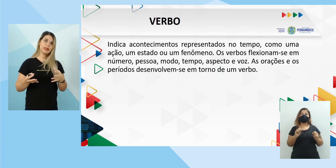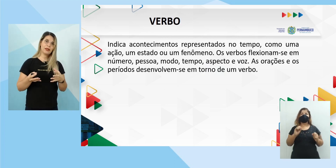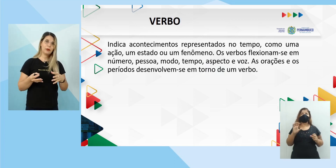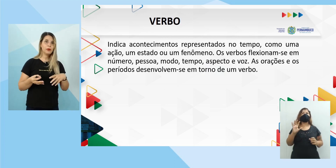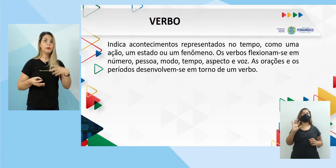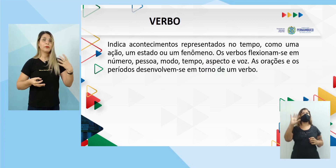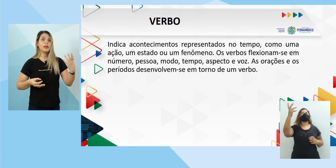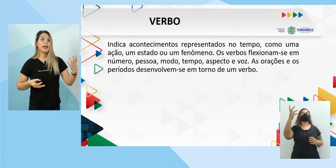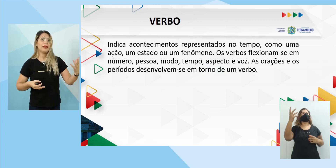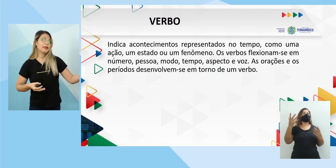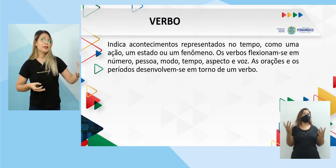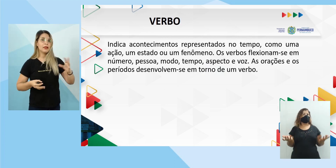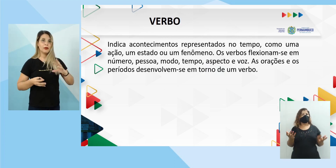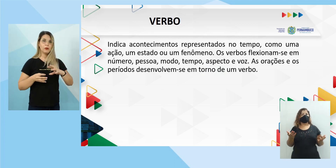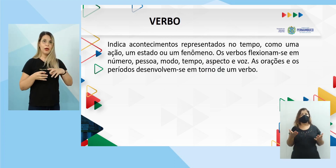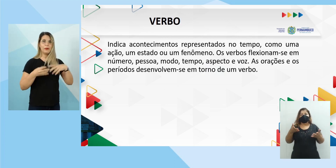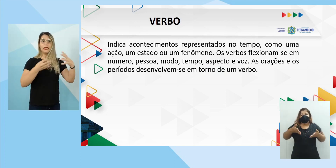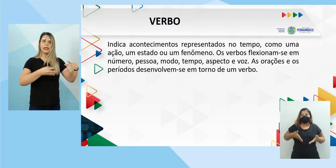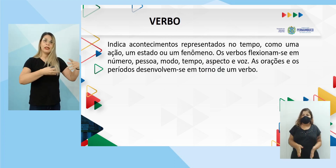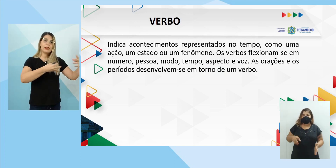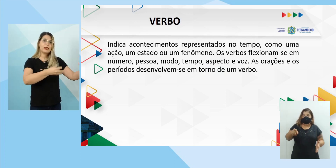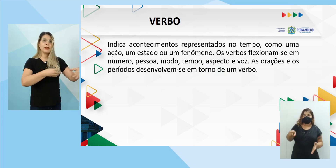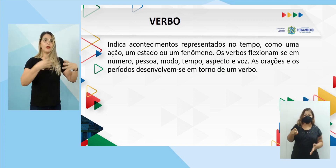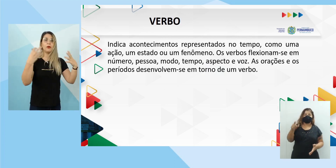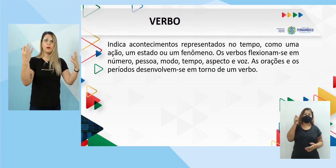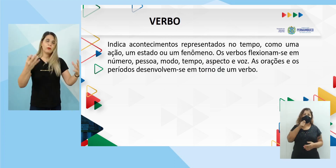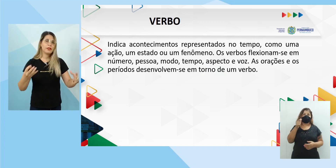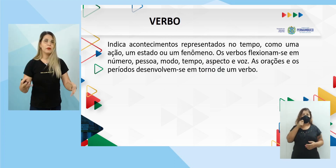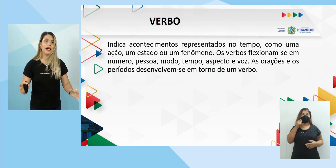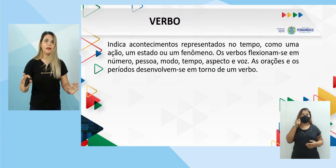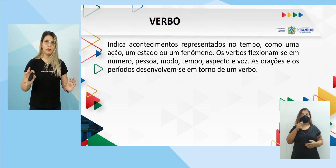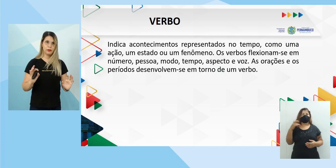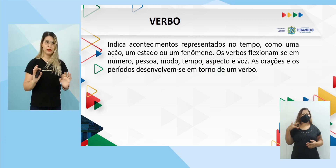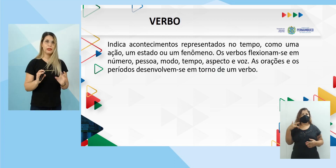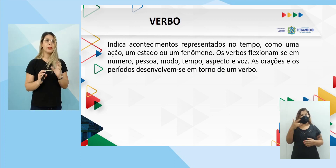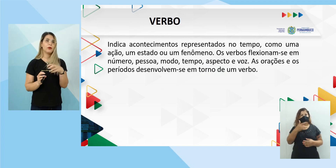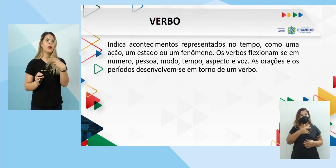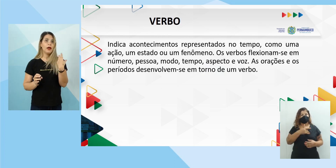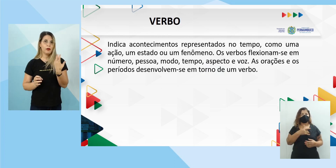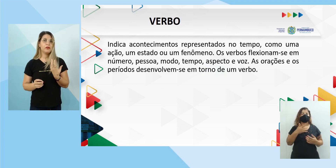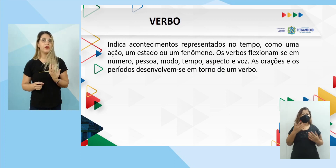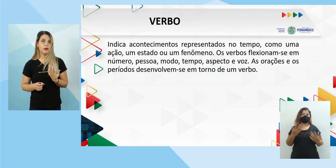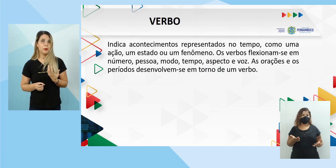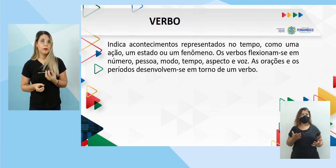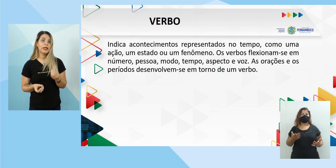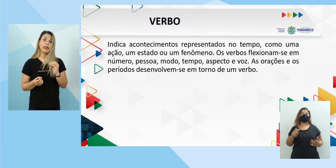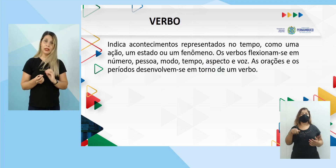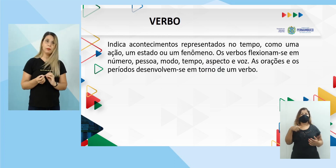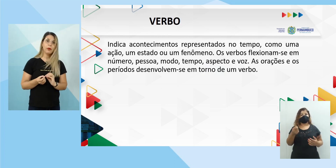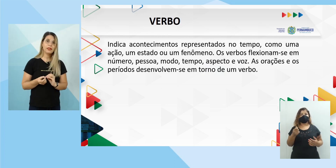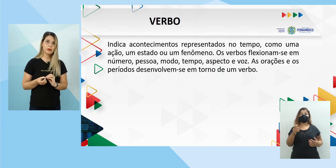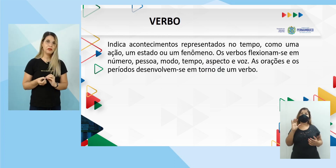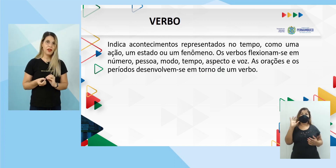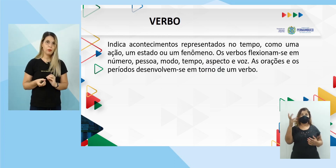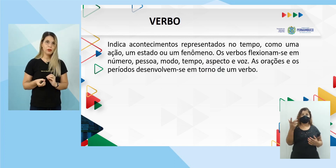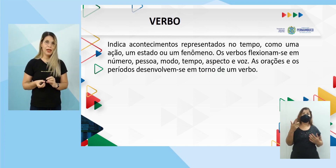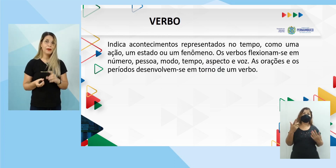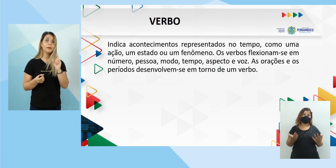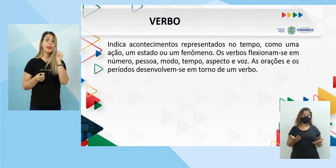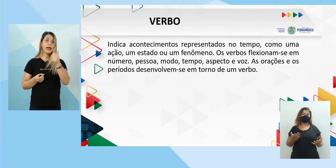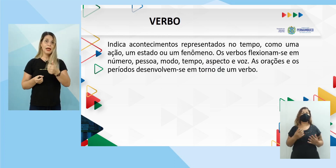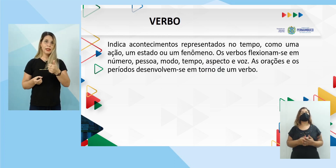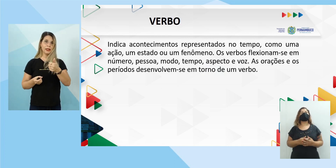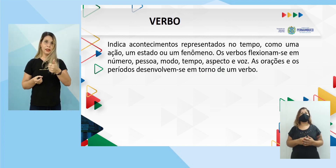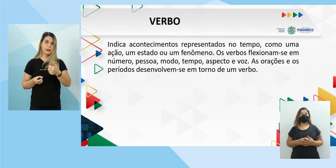Por exemplo, ela nasceu, a menina nasceu saudável. Então, é um fenômeno aí e pode ser um verbo,